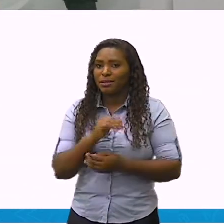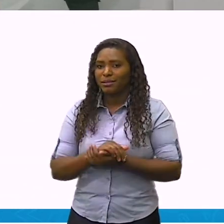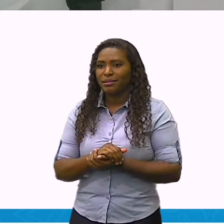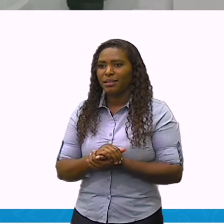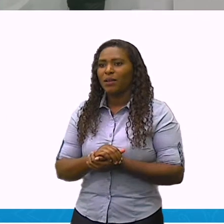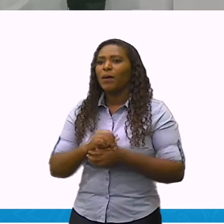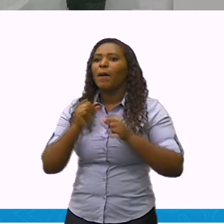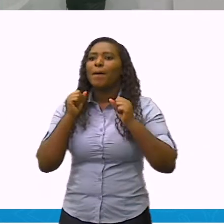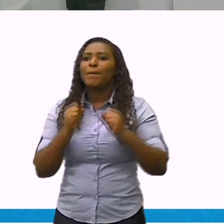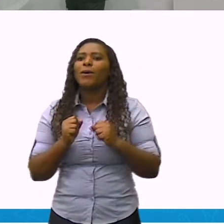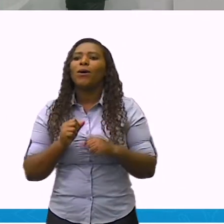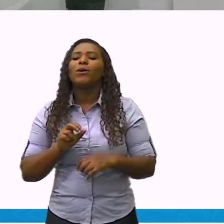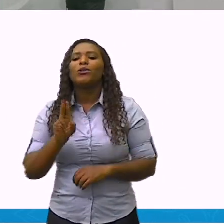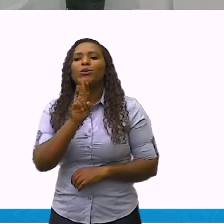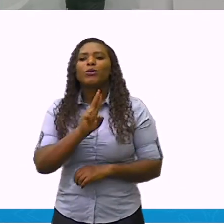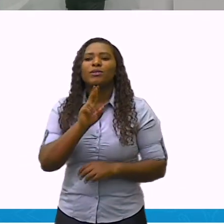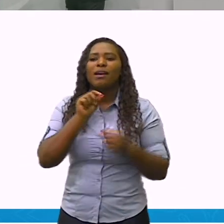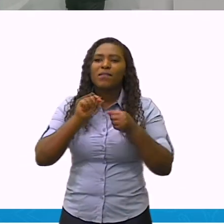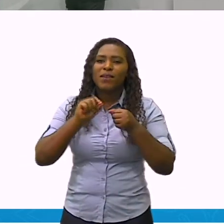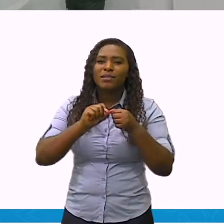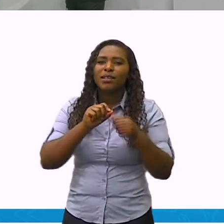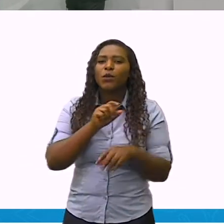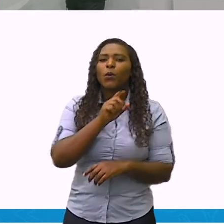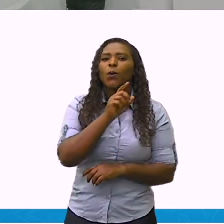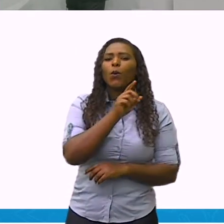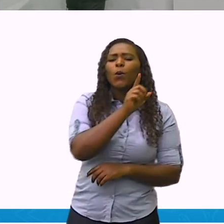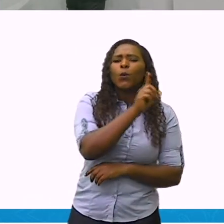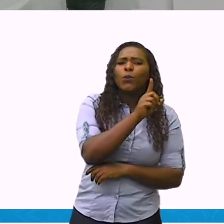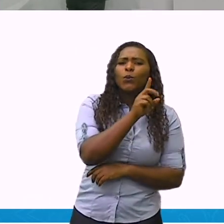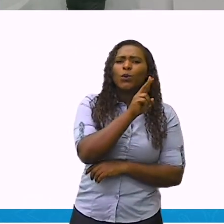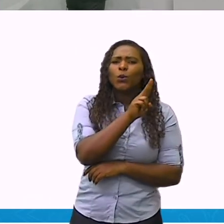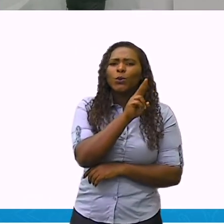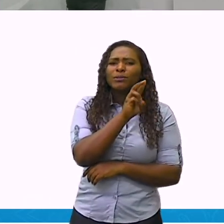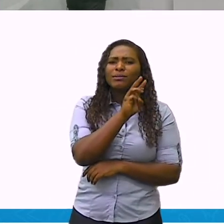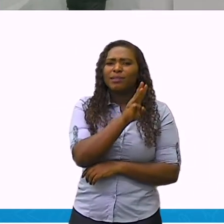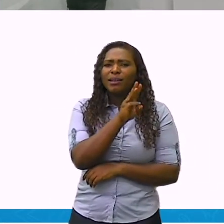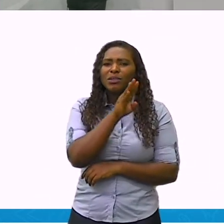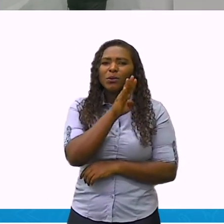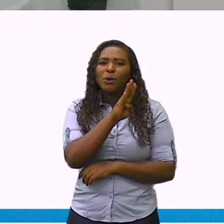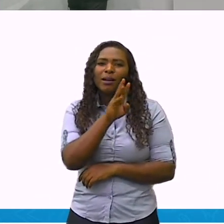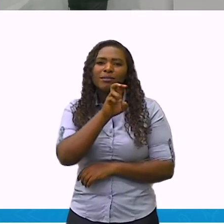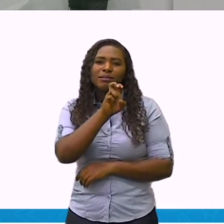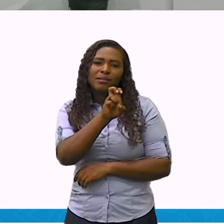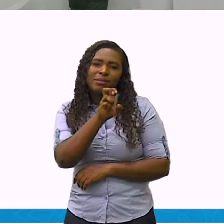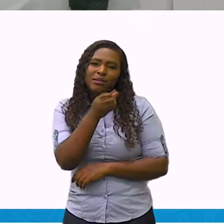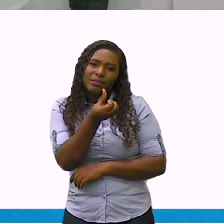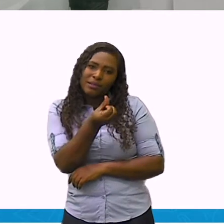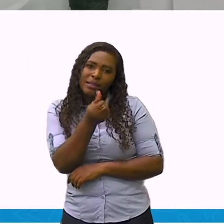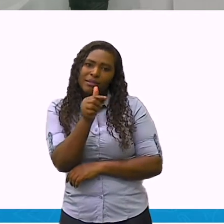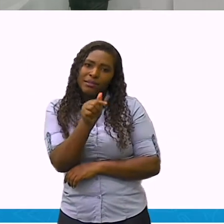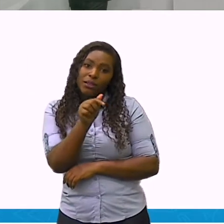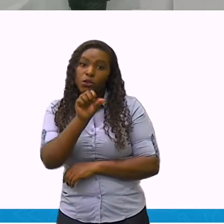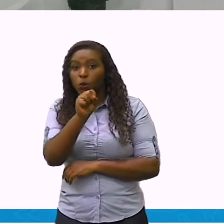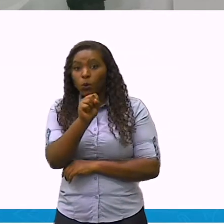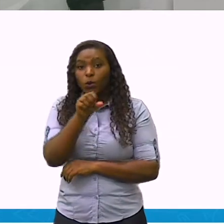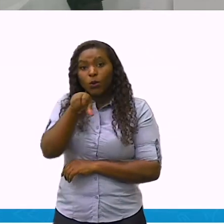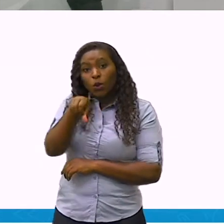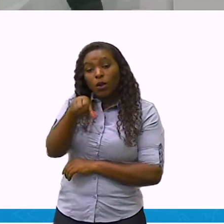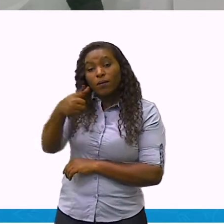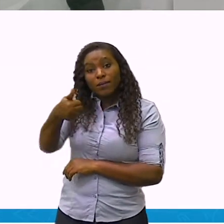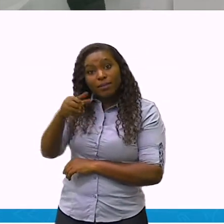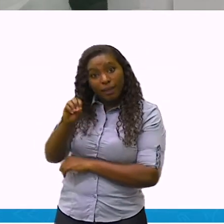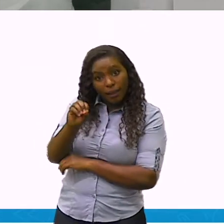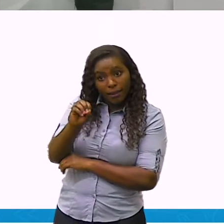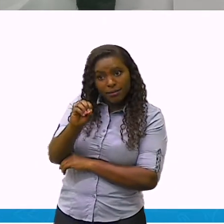pauzinho, sabe? Que fica mais fácil. 1, 2, 3, 4, 5, 6, 7, 8, 9, 10.